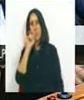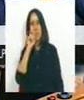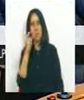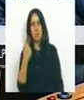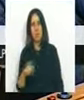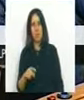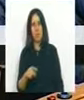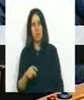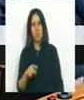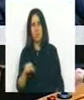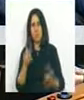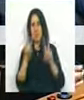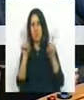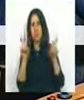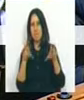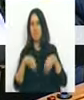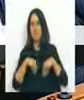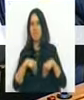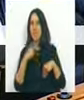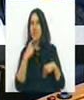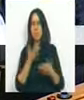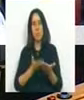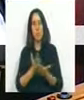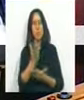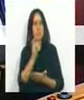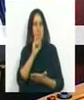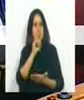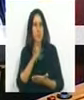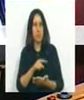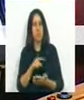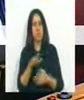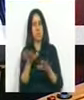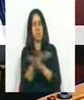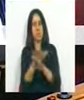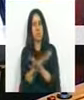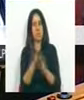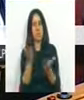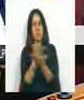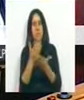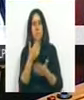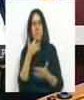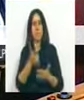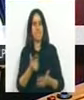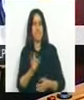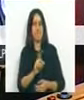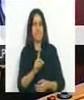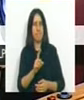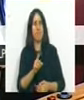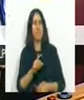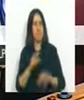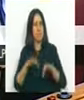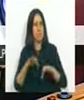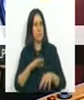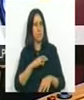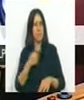este caso é um convite à continuidade dessas relações promíscuas. Muito obrigado. Tenho concluído, vou terminar, Sr. Presidente.